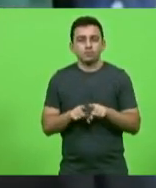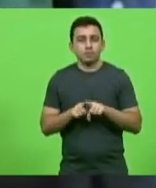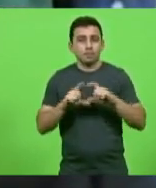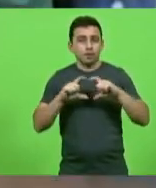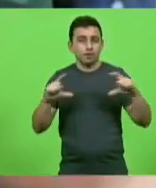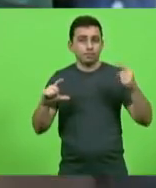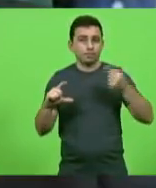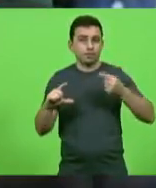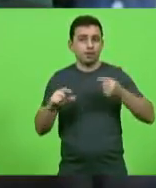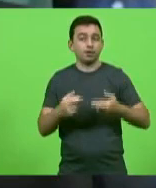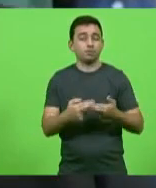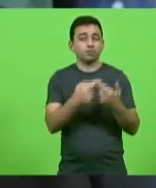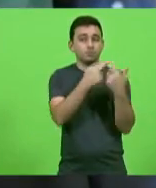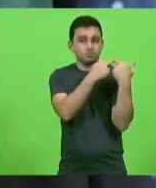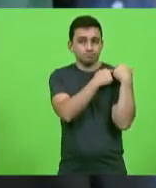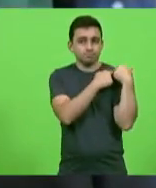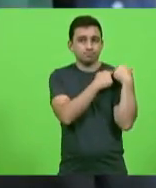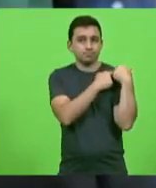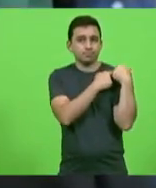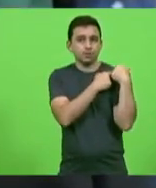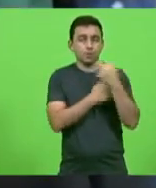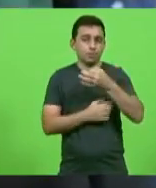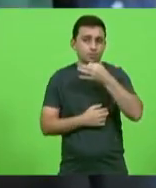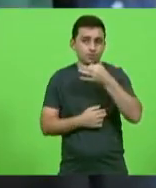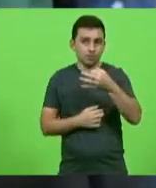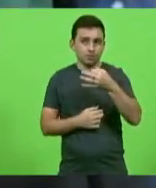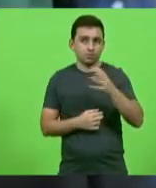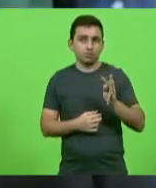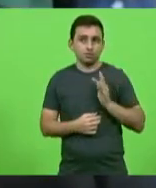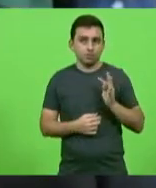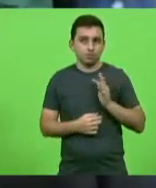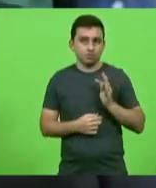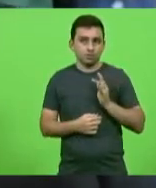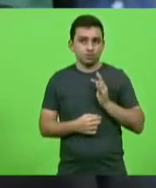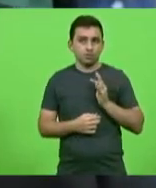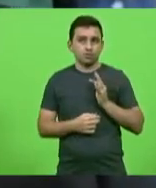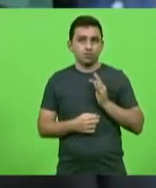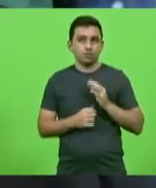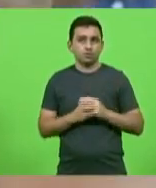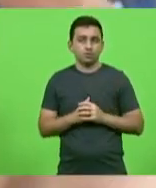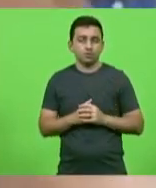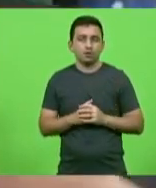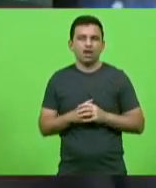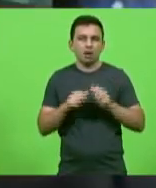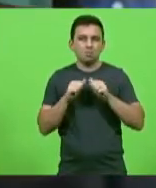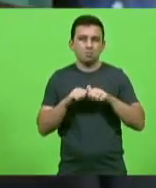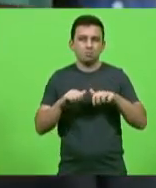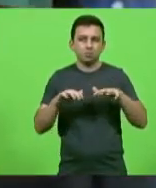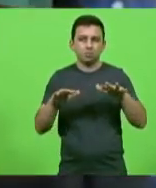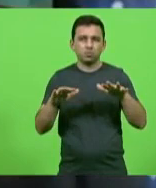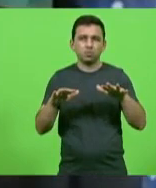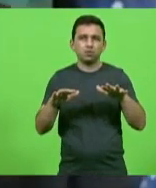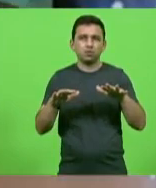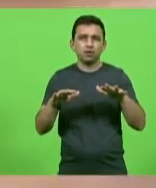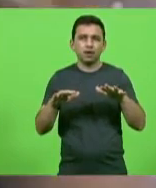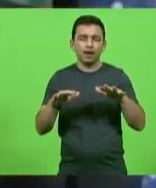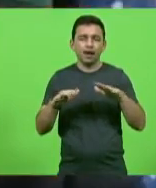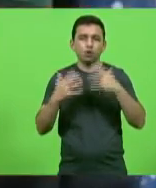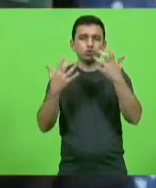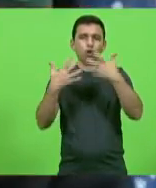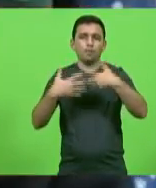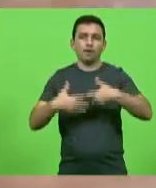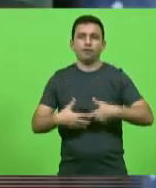de perder a responsabilização que era opinião técnico não se não se estenderá de forma